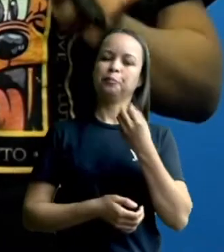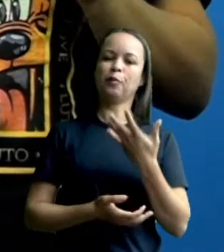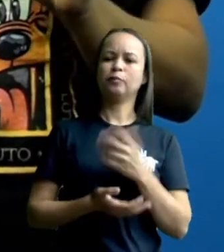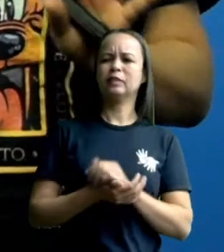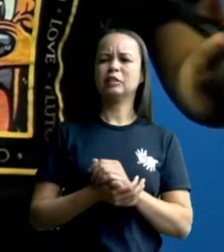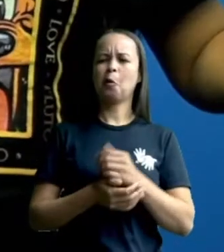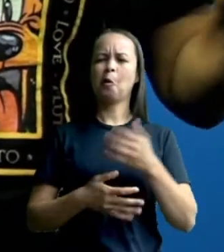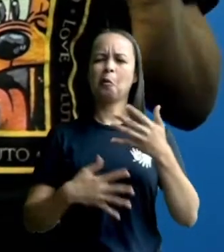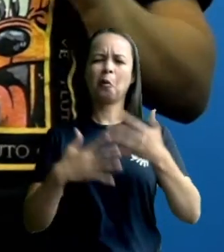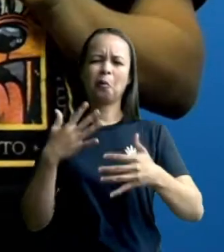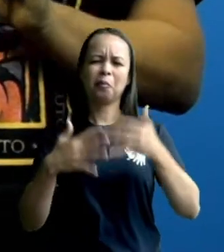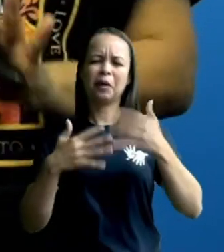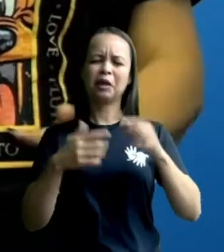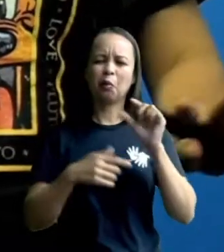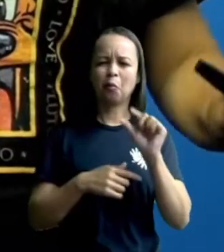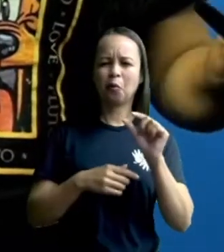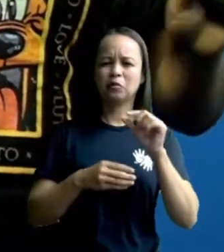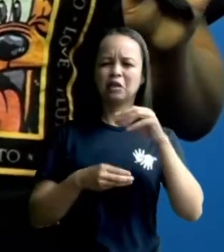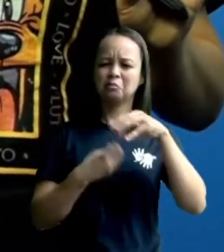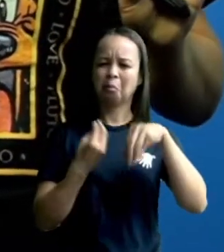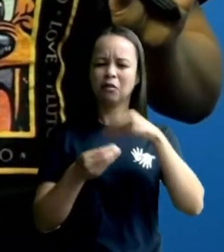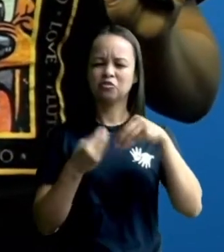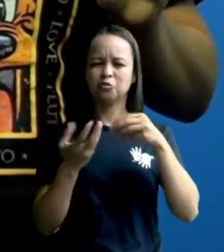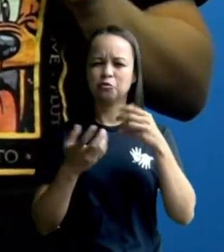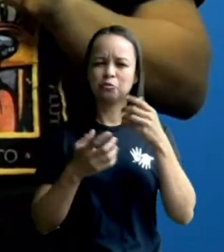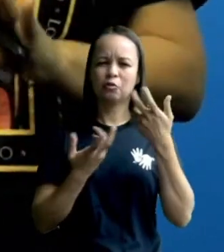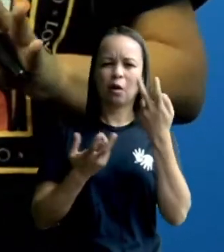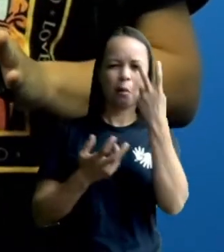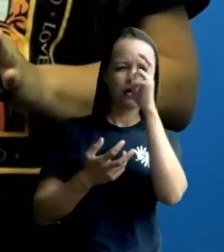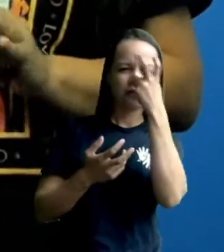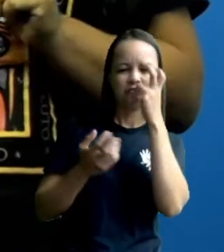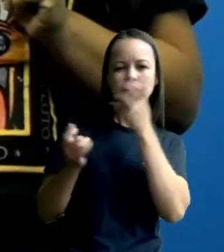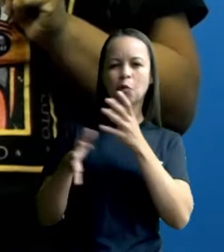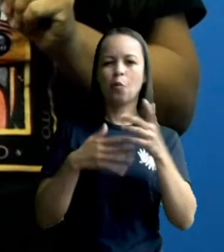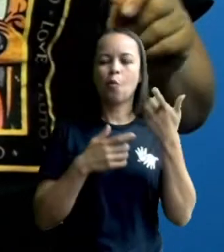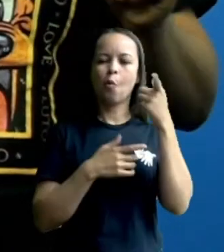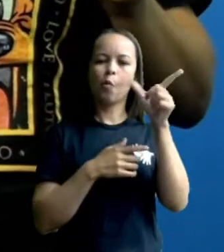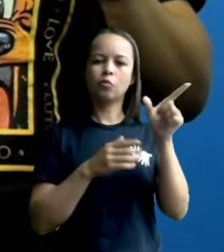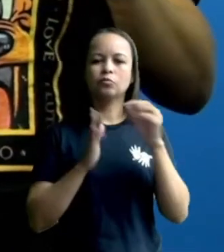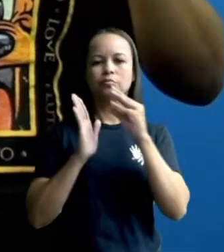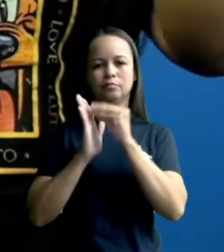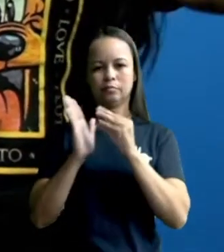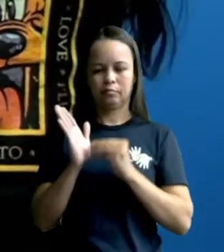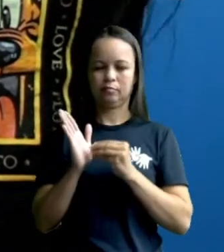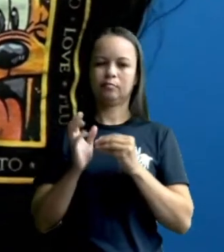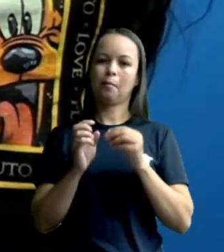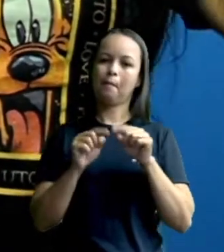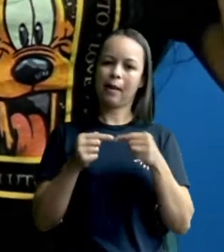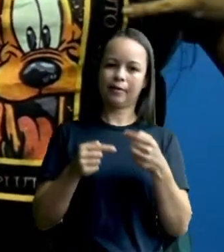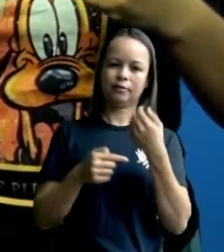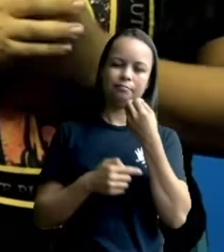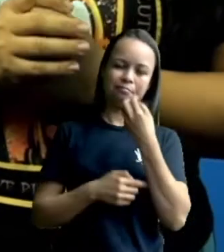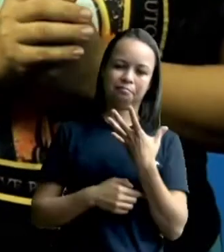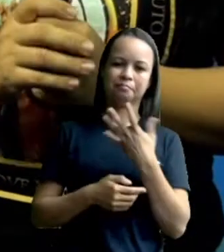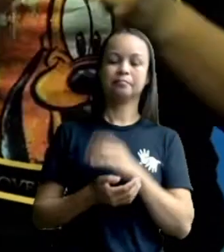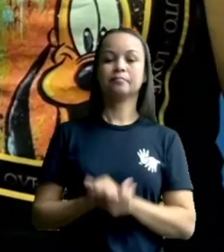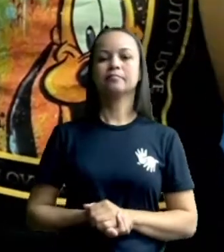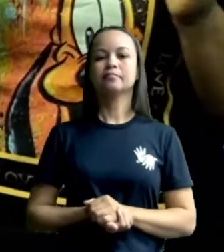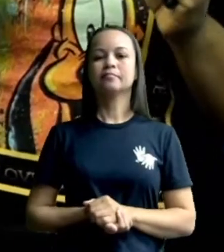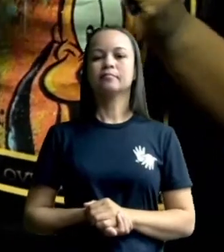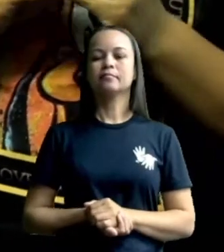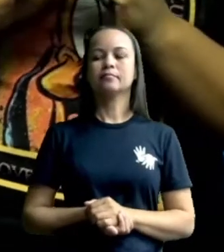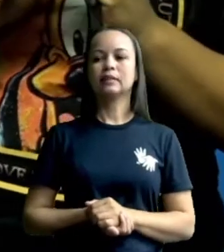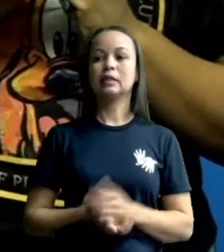só complica um pouquinho quando a gente mistura com outros conteúdos, tá certo? Mas ele é bom. Então vamos lá.